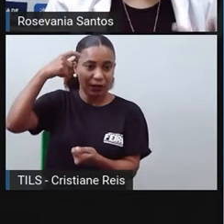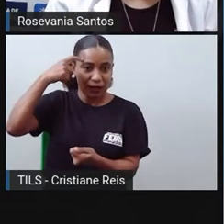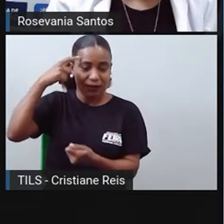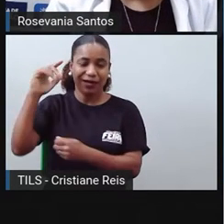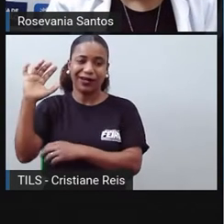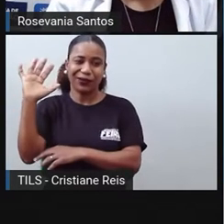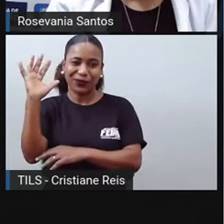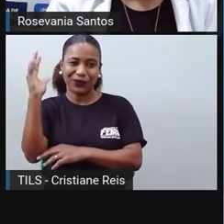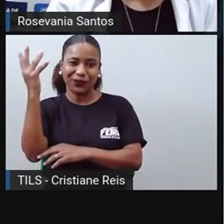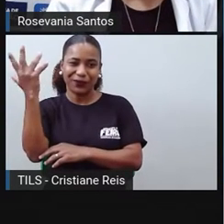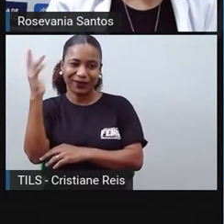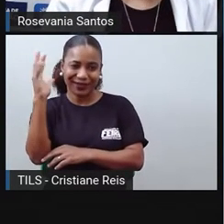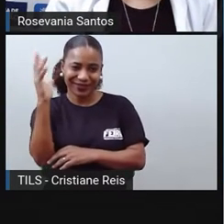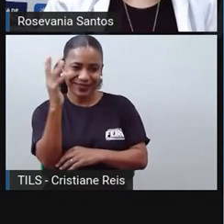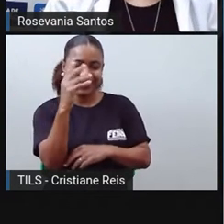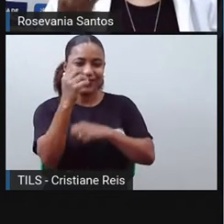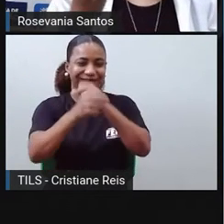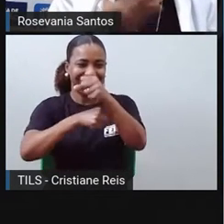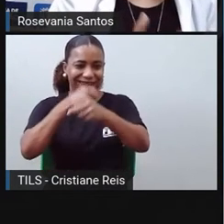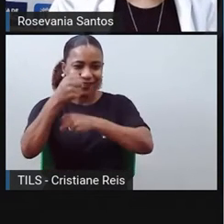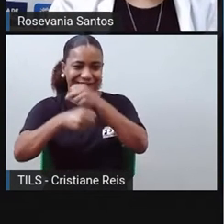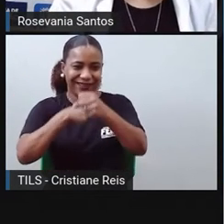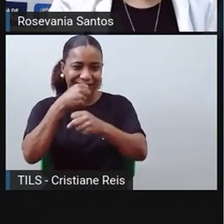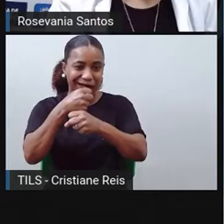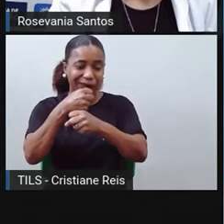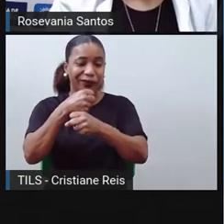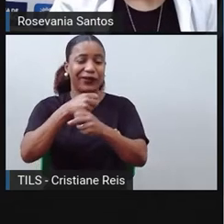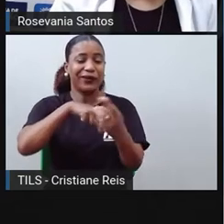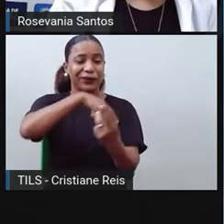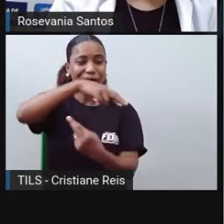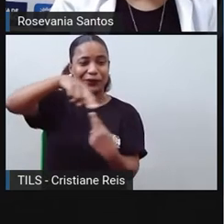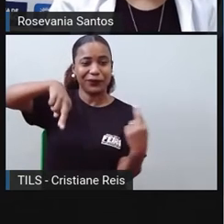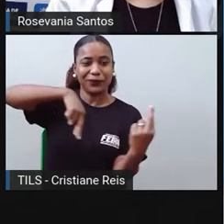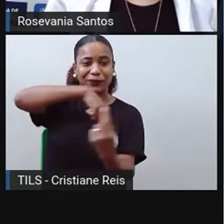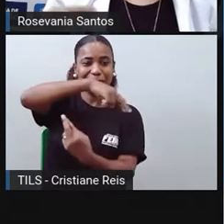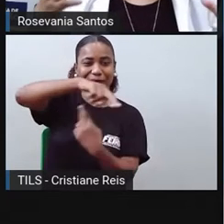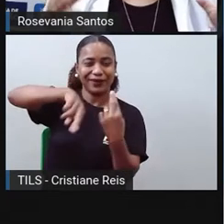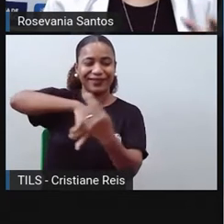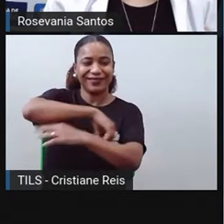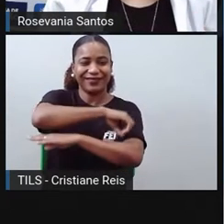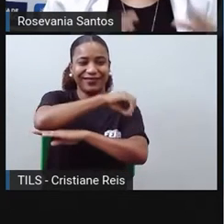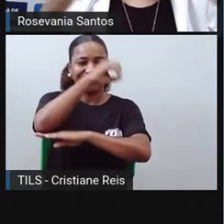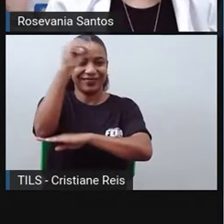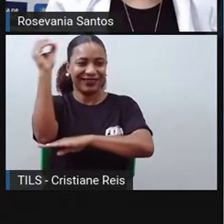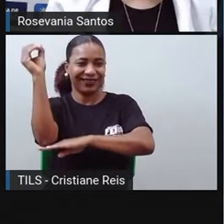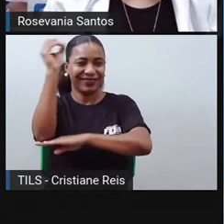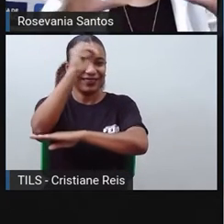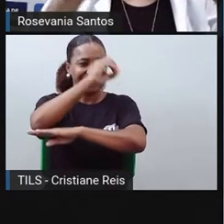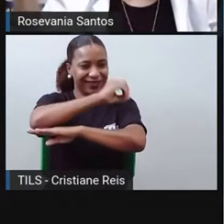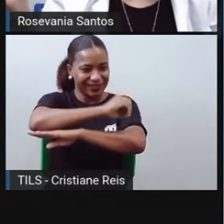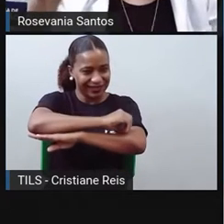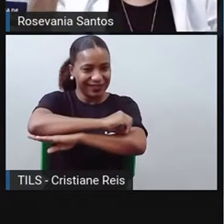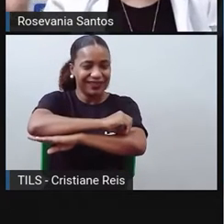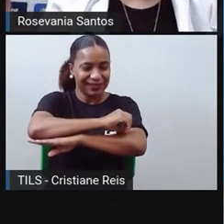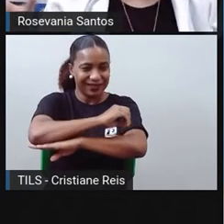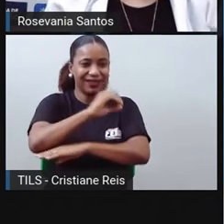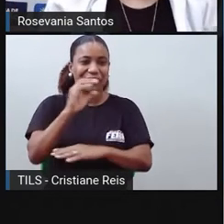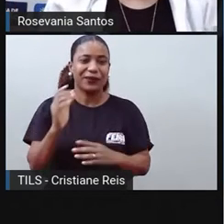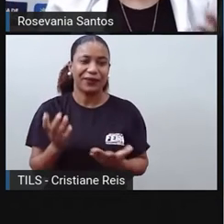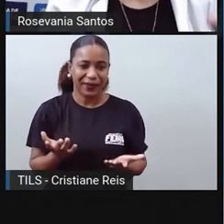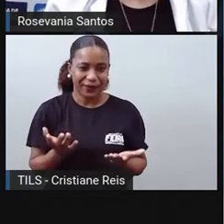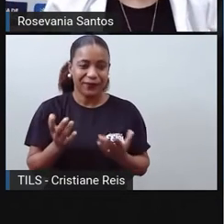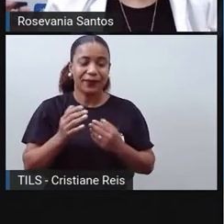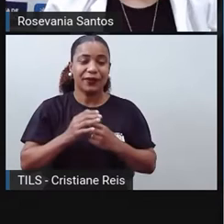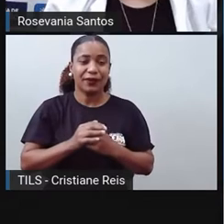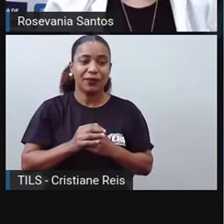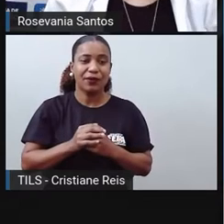entre dia e noite que a gente está acostumado a ver. Então, na estação do verão, você vai ter dia o tempo todo. O que